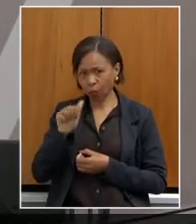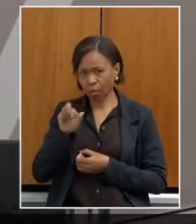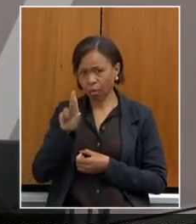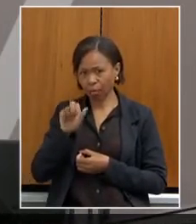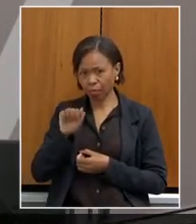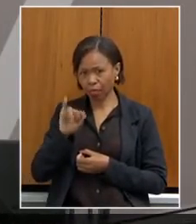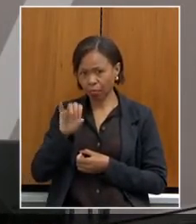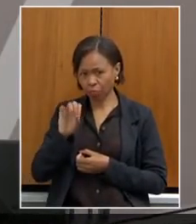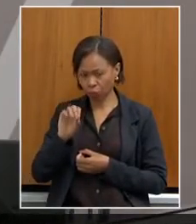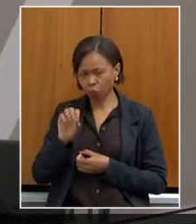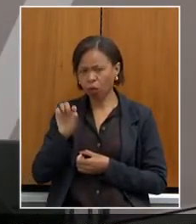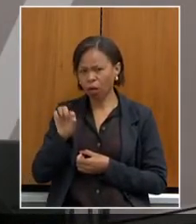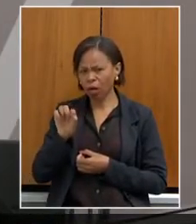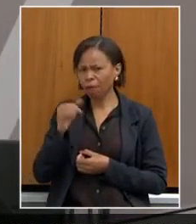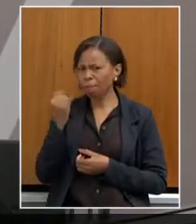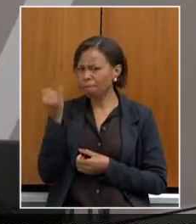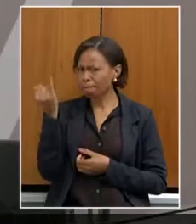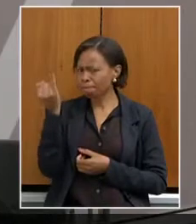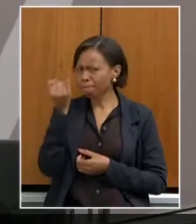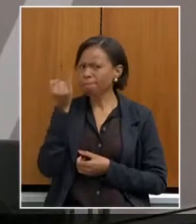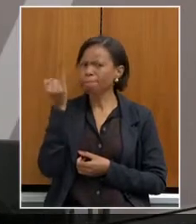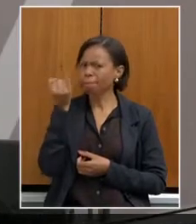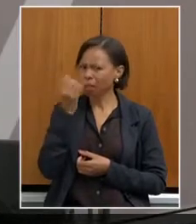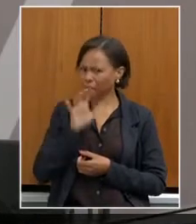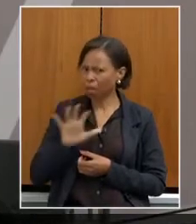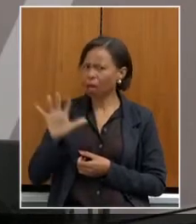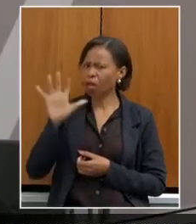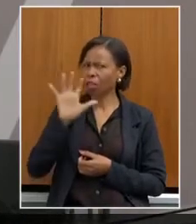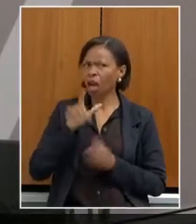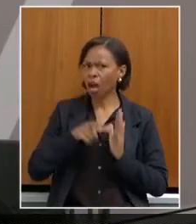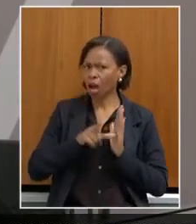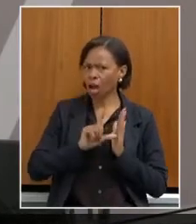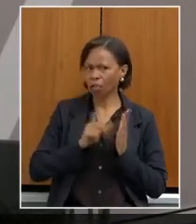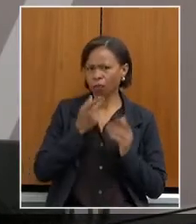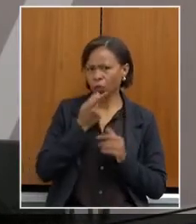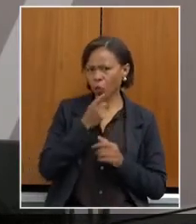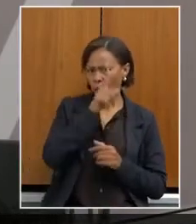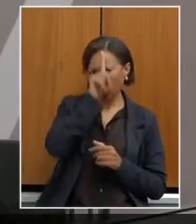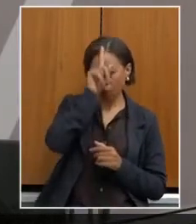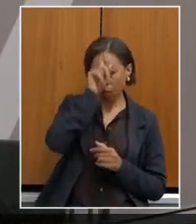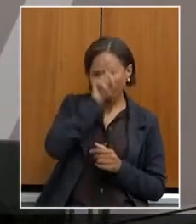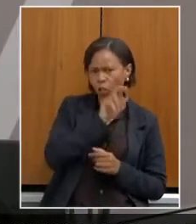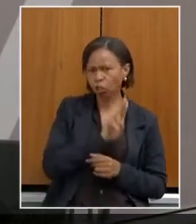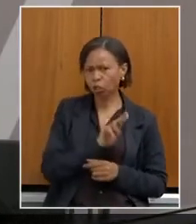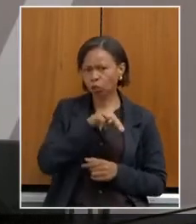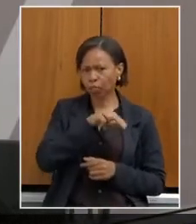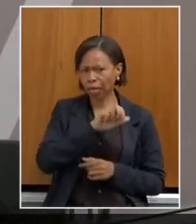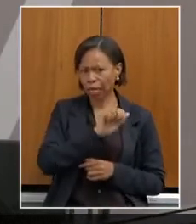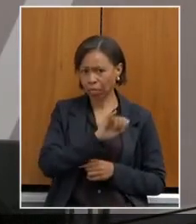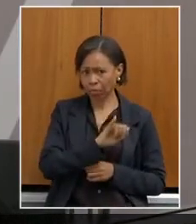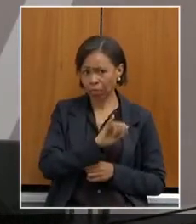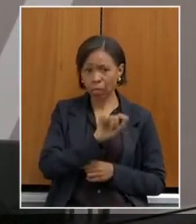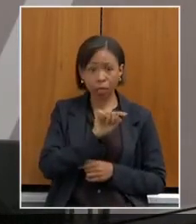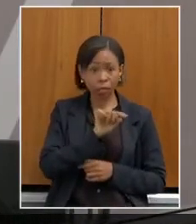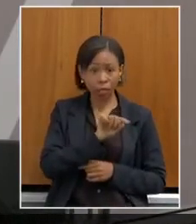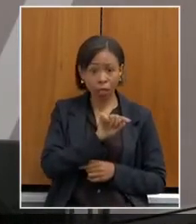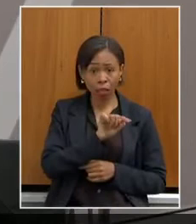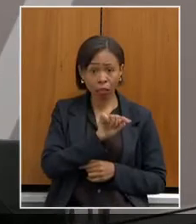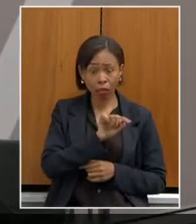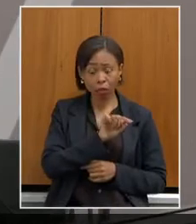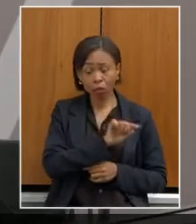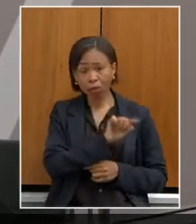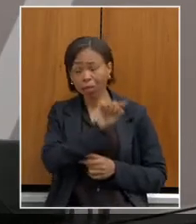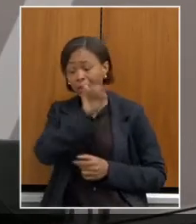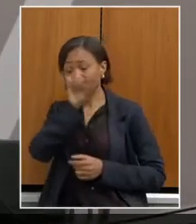manhã falando mais cedo falando até de Unaí hospital em Unaí hoje até gente de Unaí é atendida em São Sebastião do